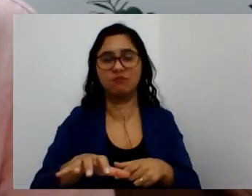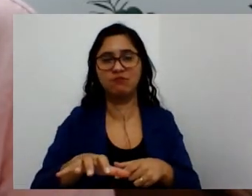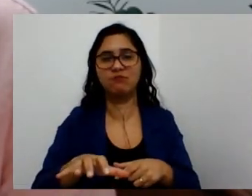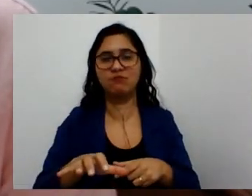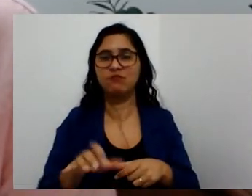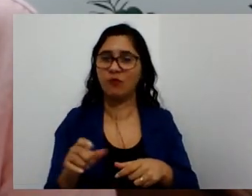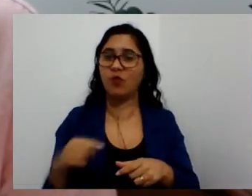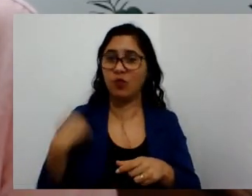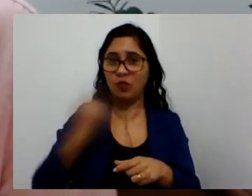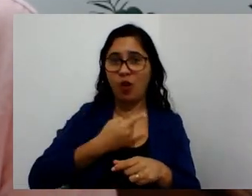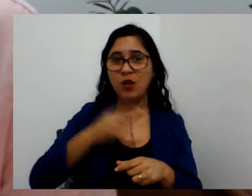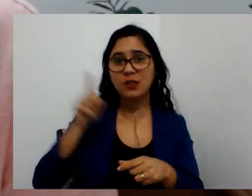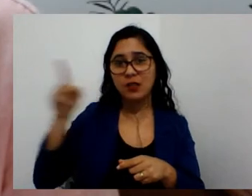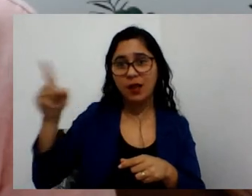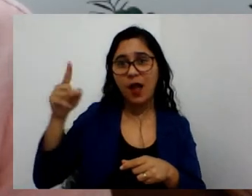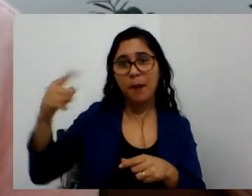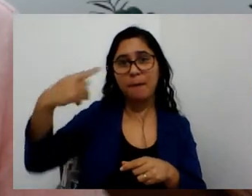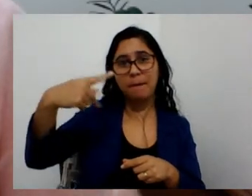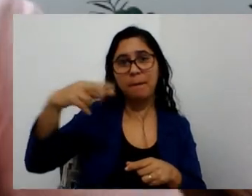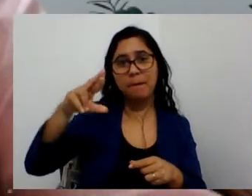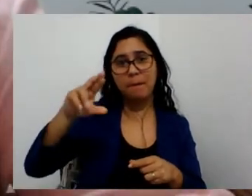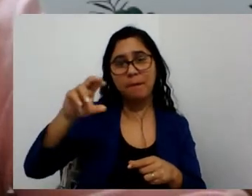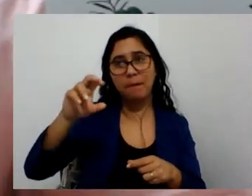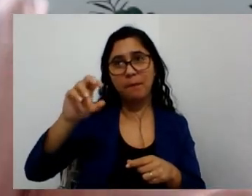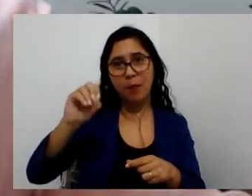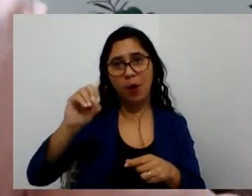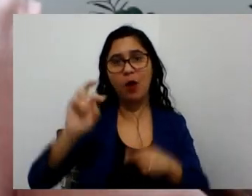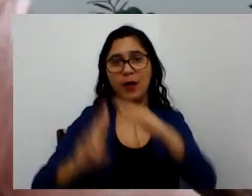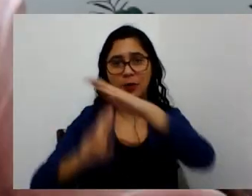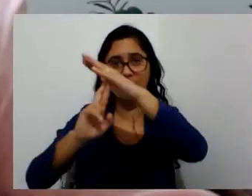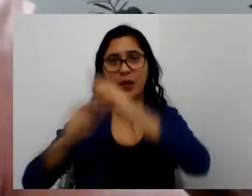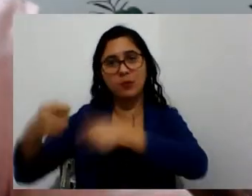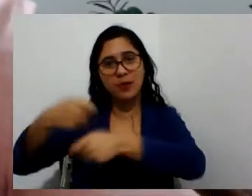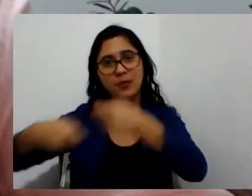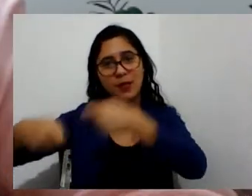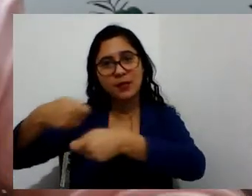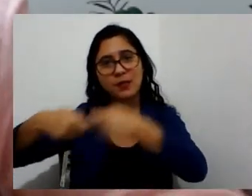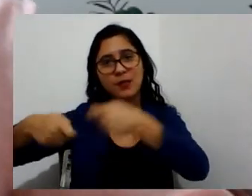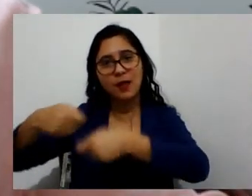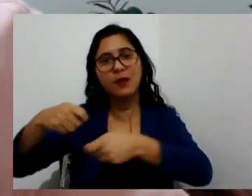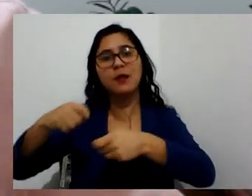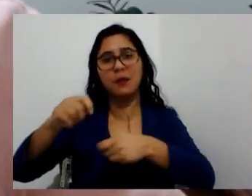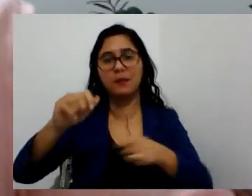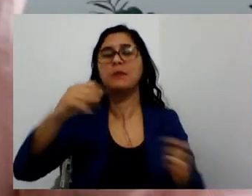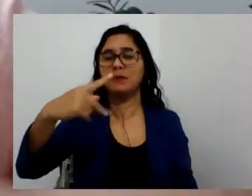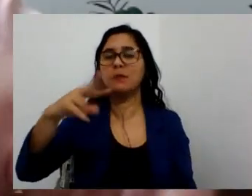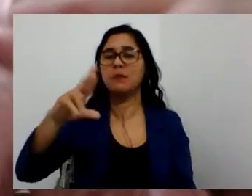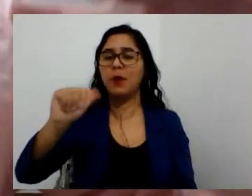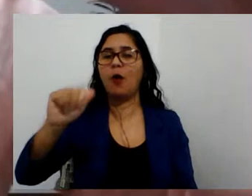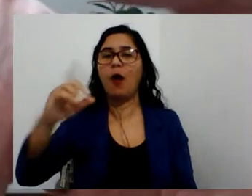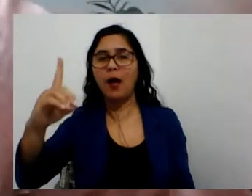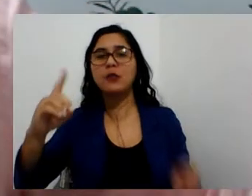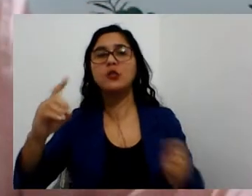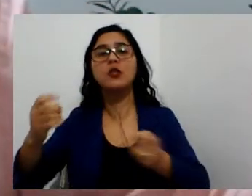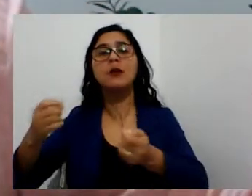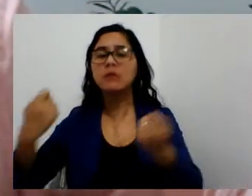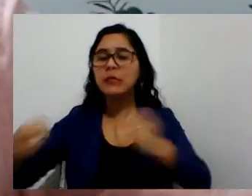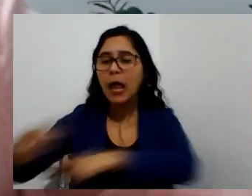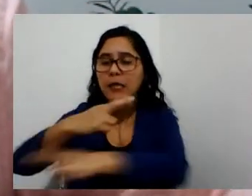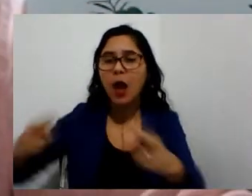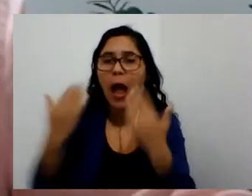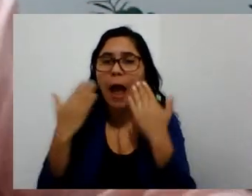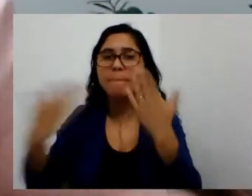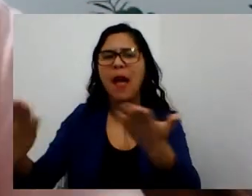na Pró-Reitoria de Administração, criando um ambiente mais aberto ao diálogo em geral, entre desde a